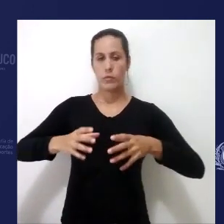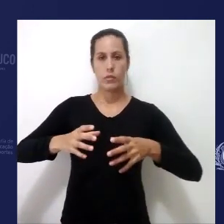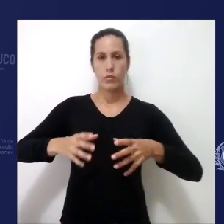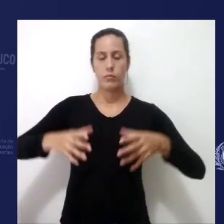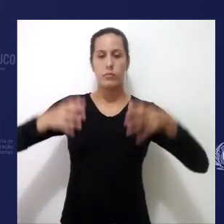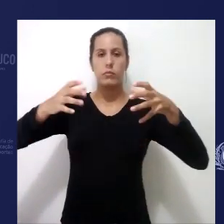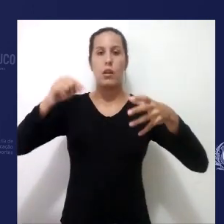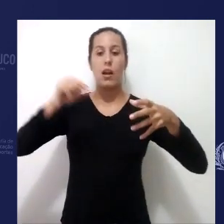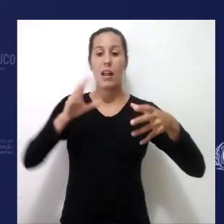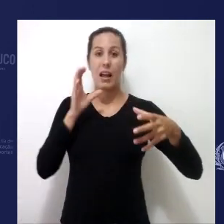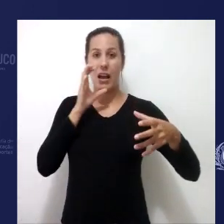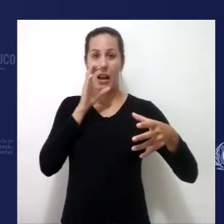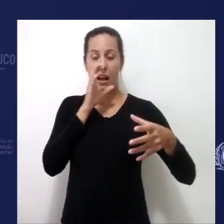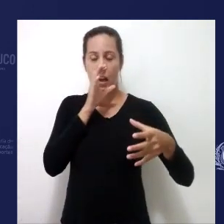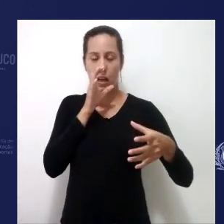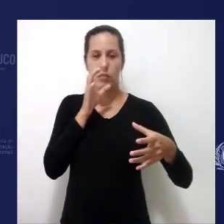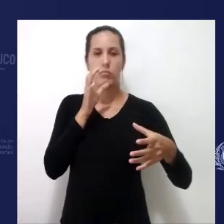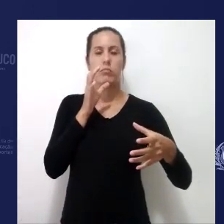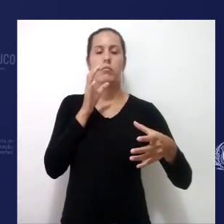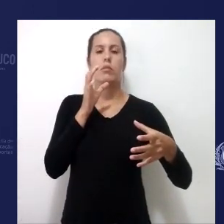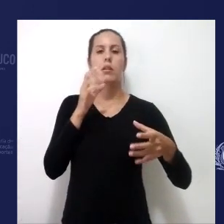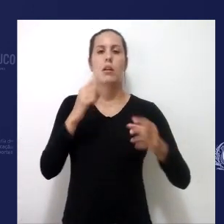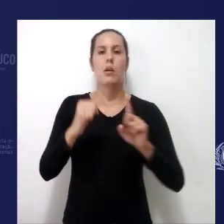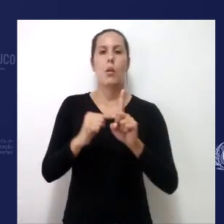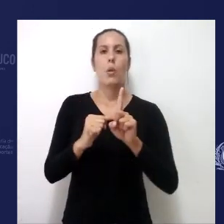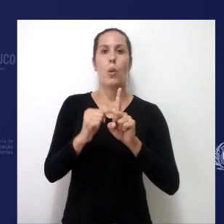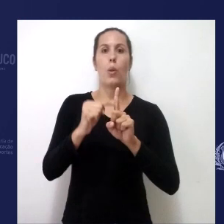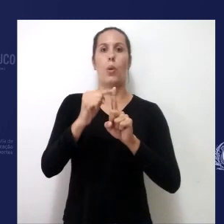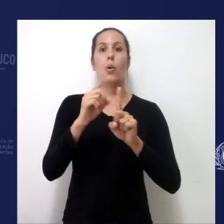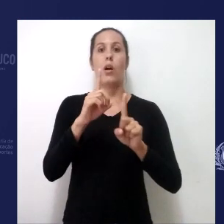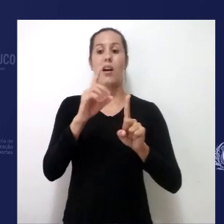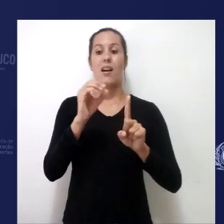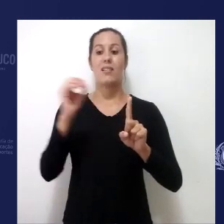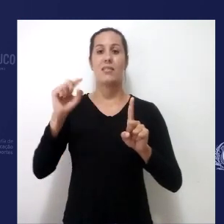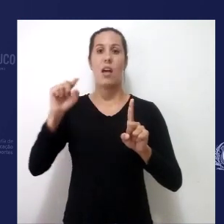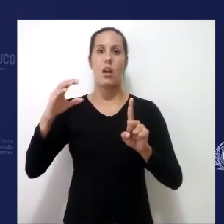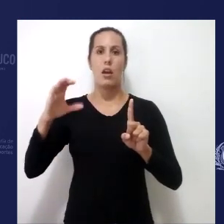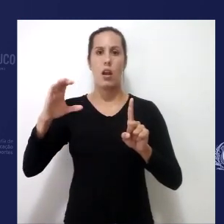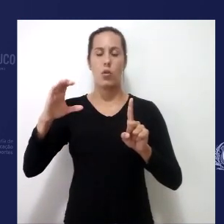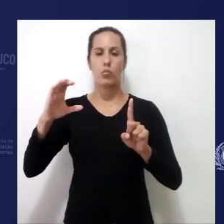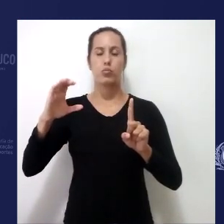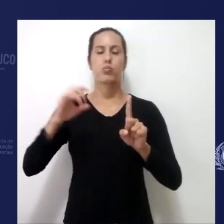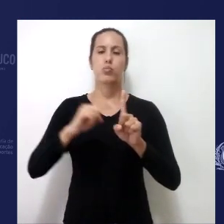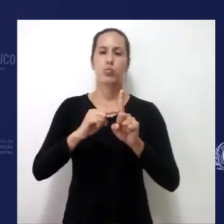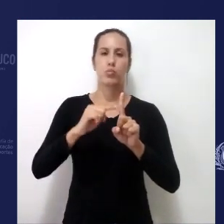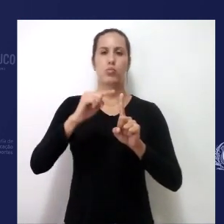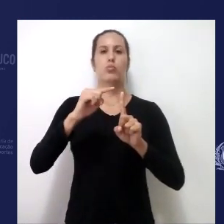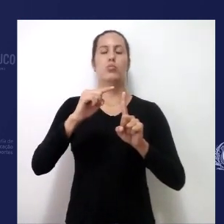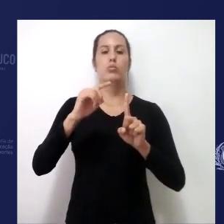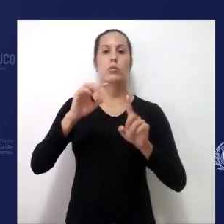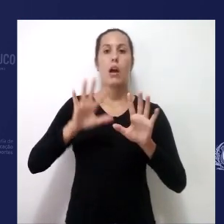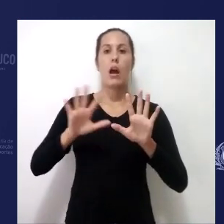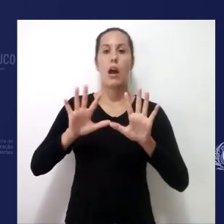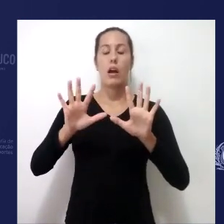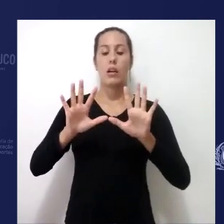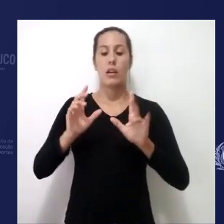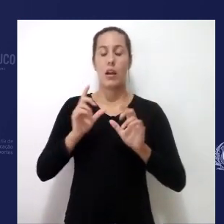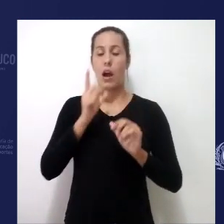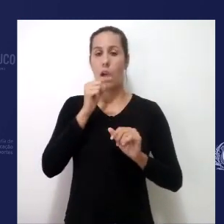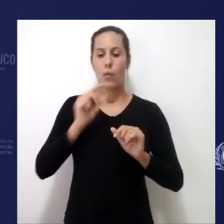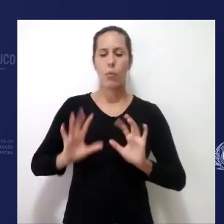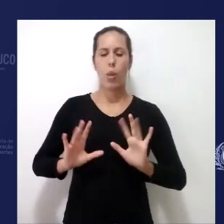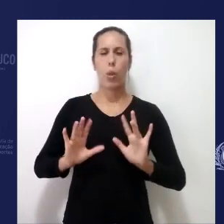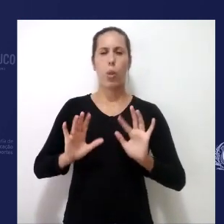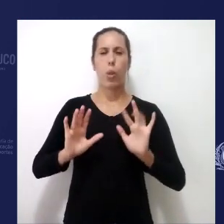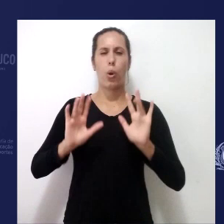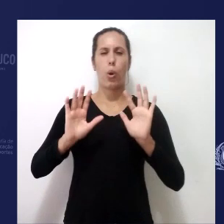água, A água, quando ela recebe o calor, quando ela atinge ali 100 graus, ela vai mudar do estado físico,